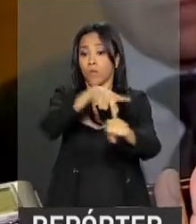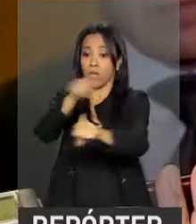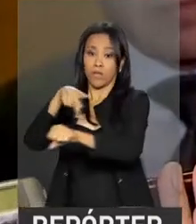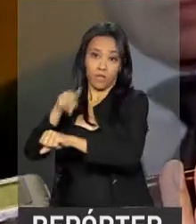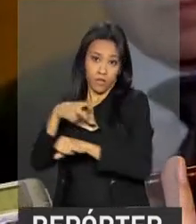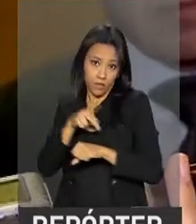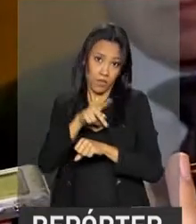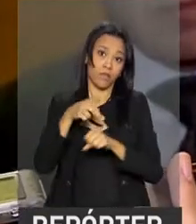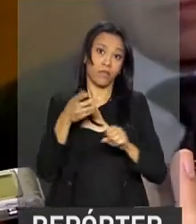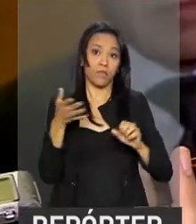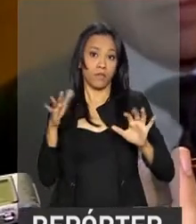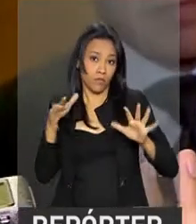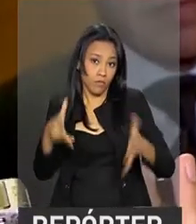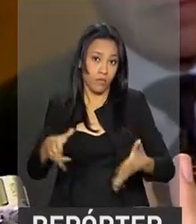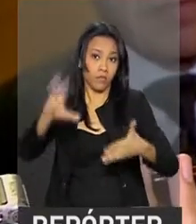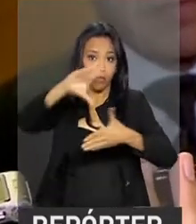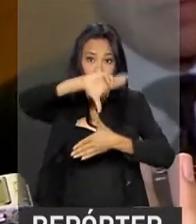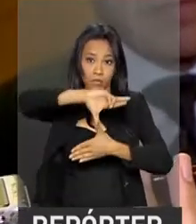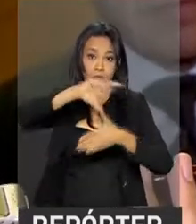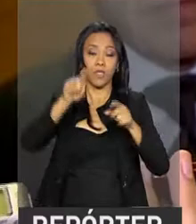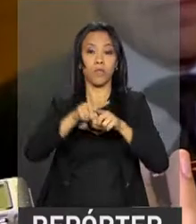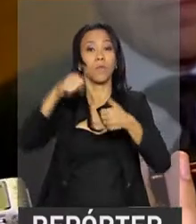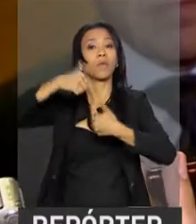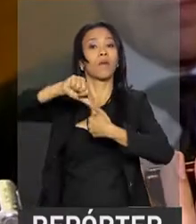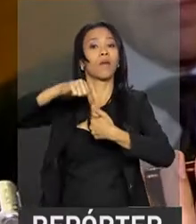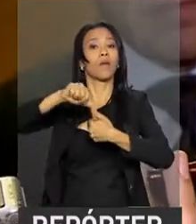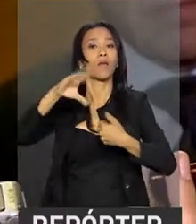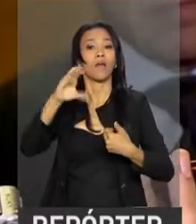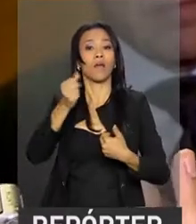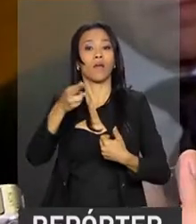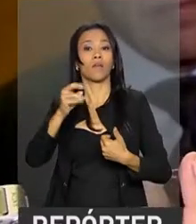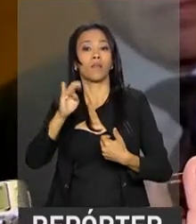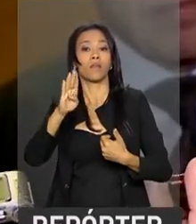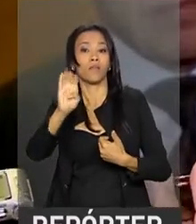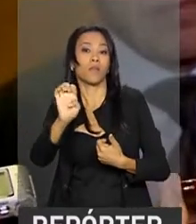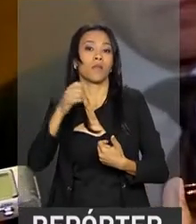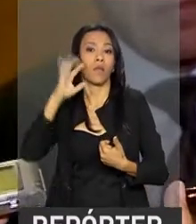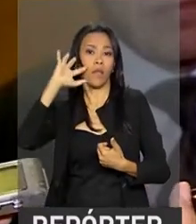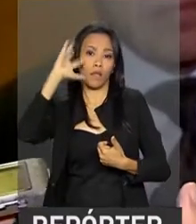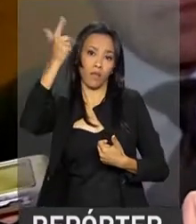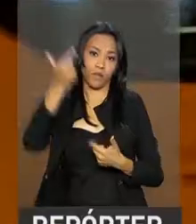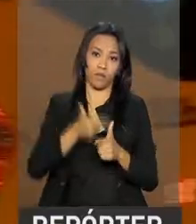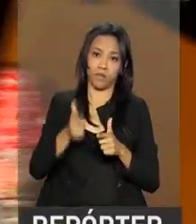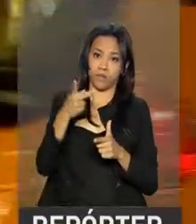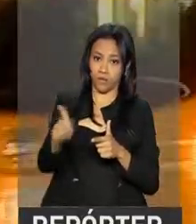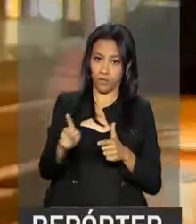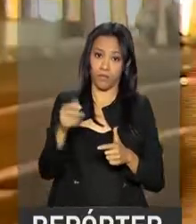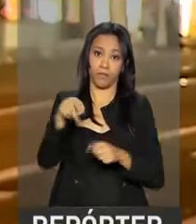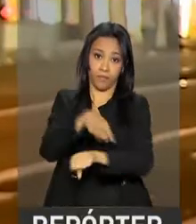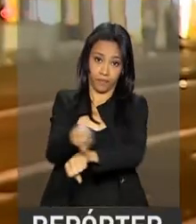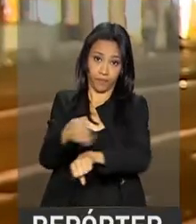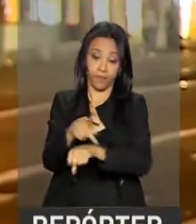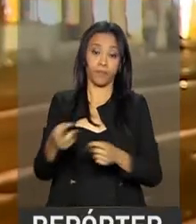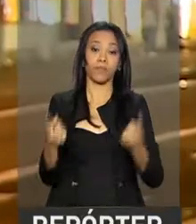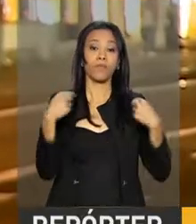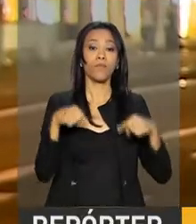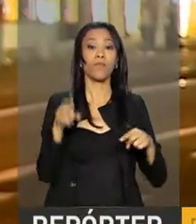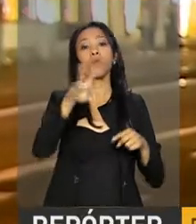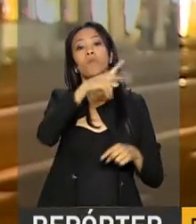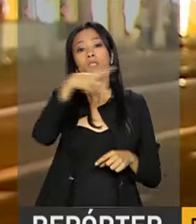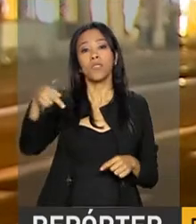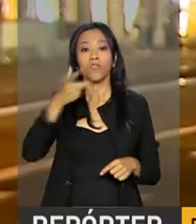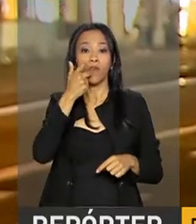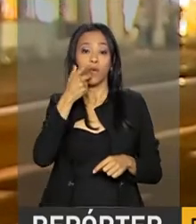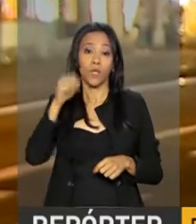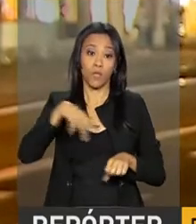países da américa latina com os países caribenhos de maneira a pressionar a solução democrática no mercado o presidente afirmou que é preciso que os países